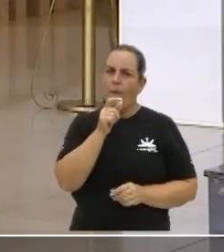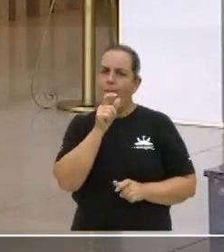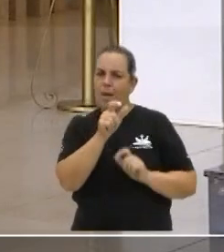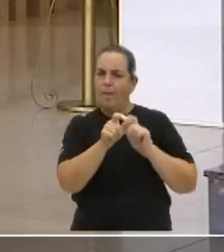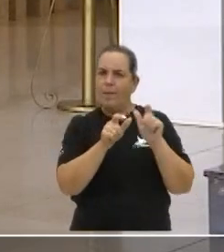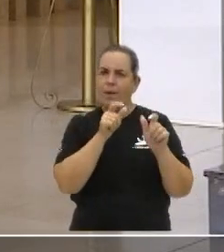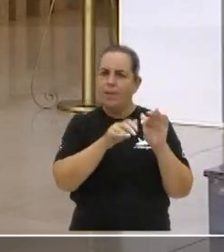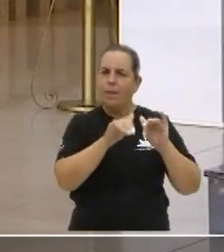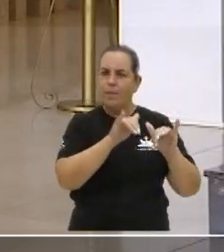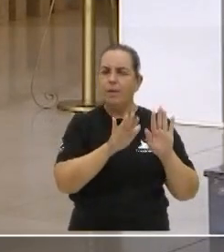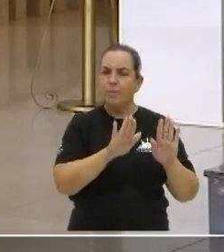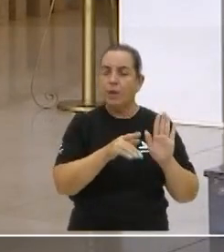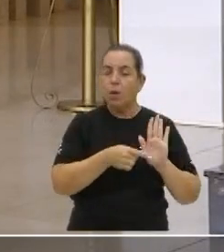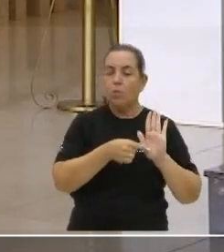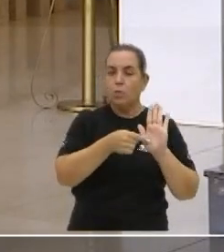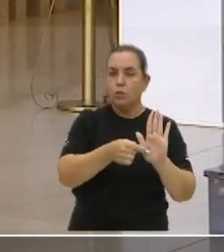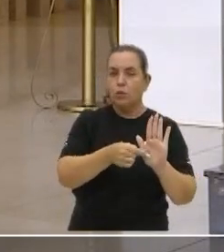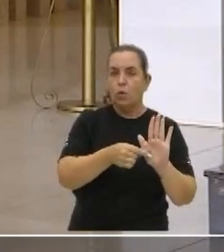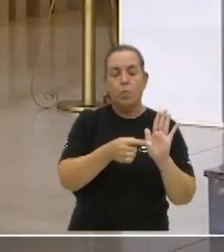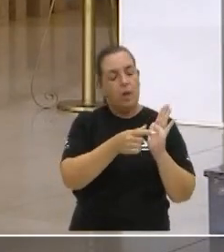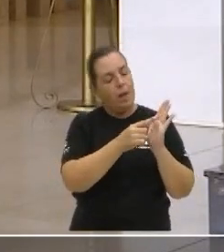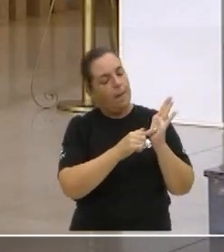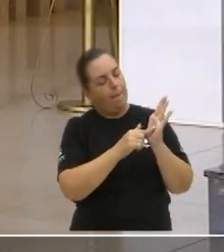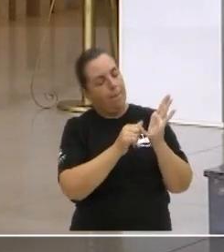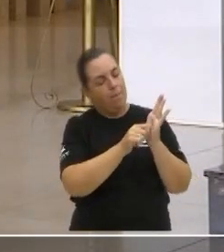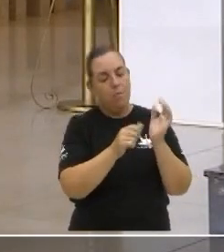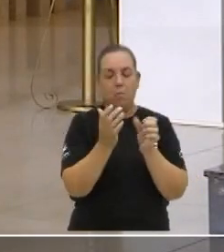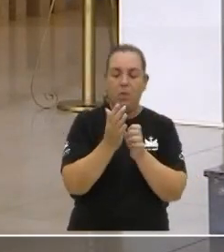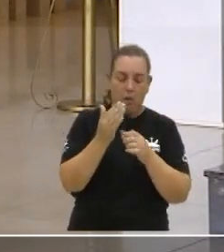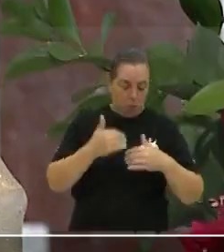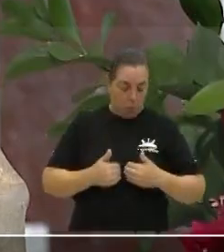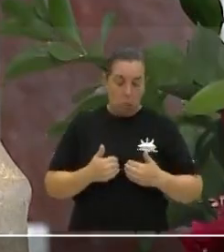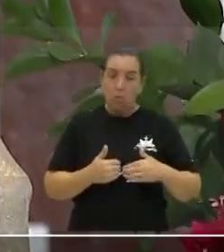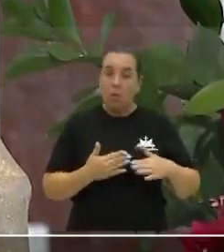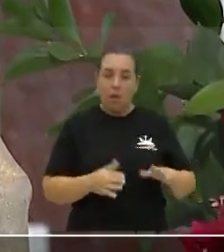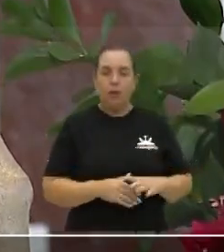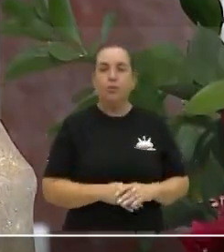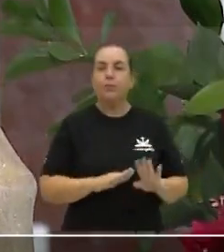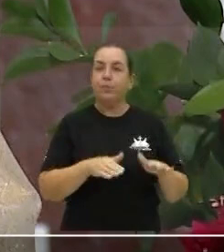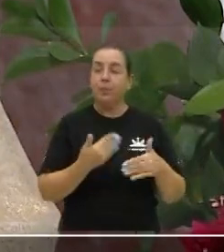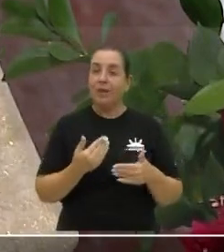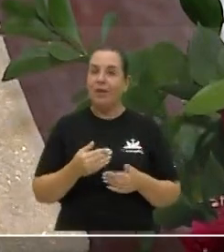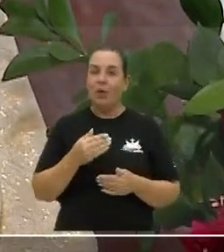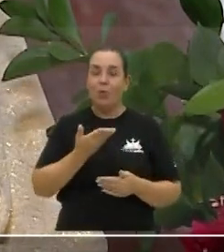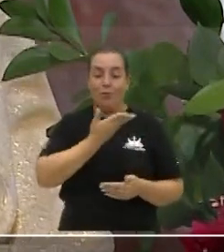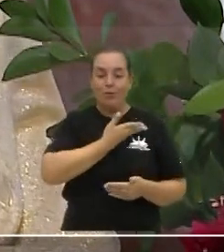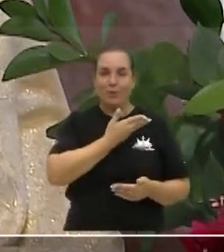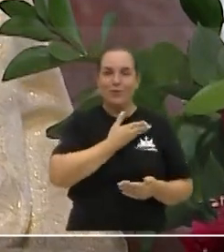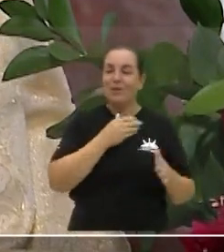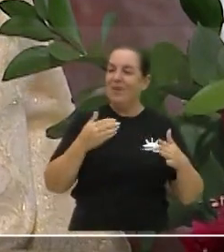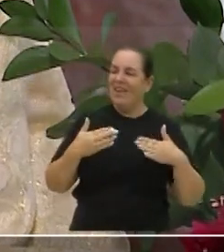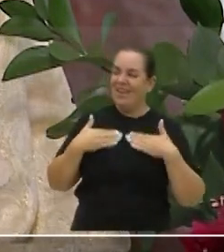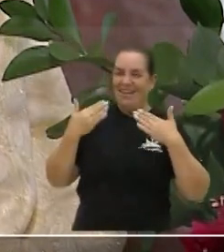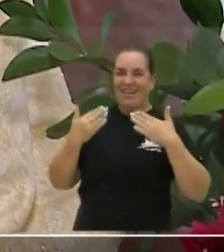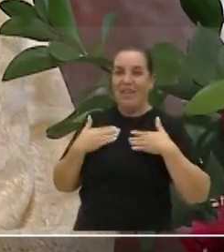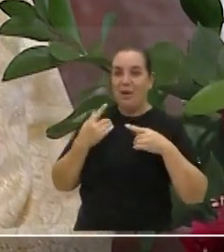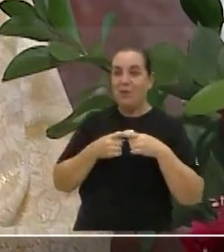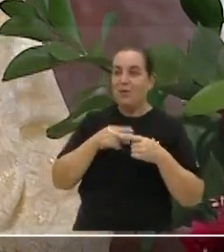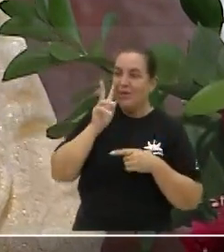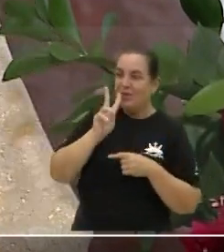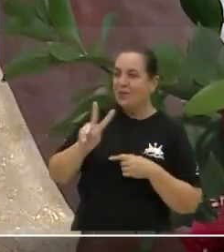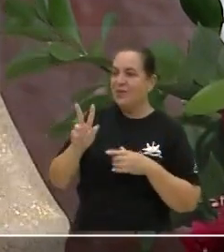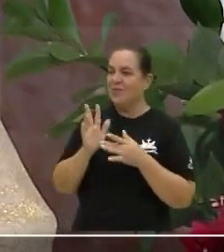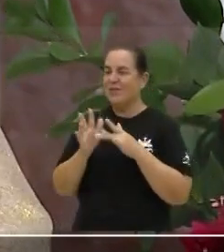palavras, mostrou-lhes as mãos e o lado. Então, os discípulos se alegraram por verem o